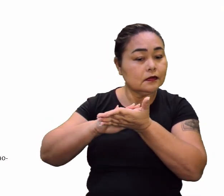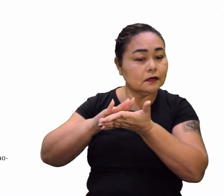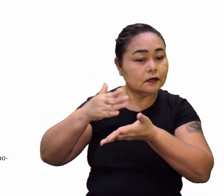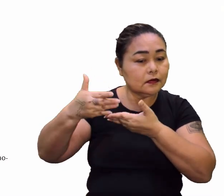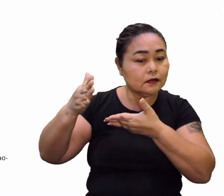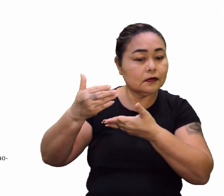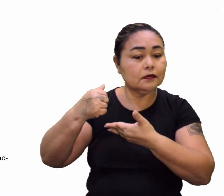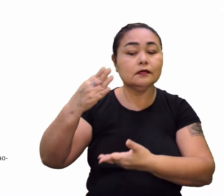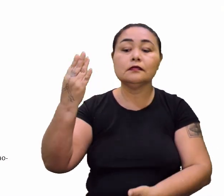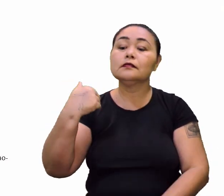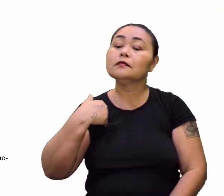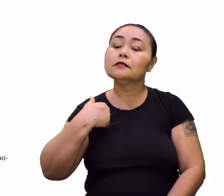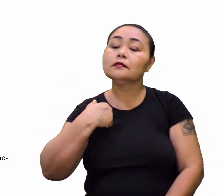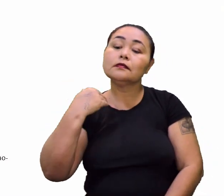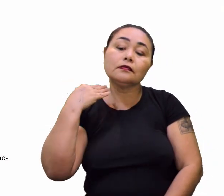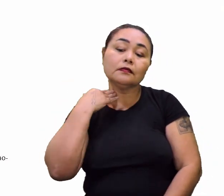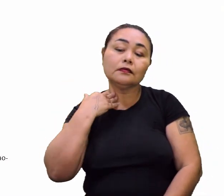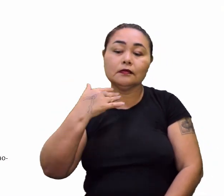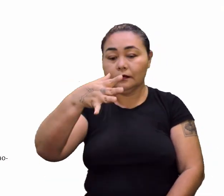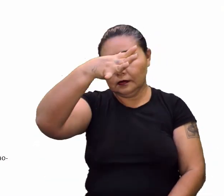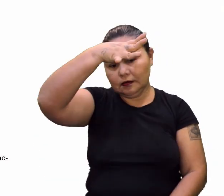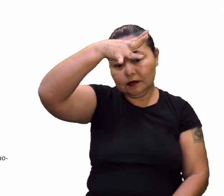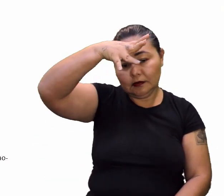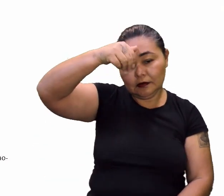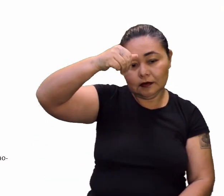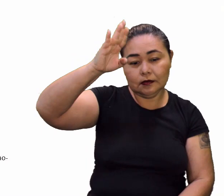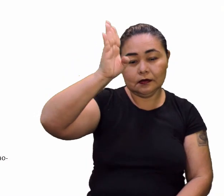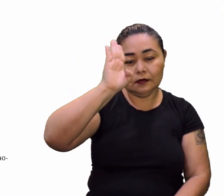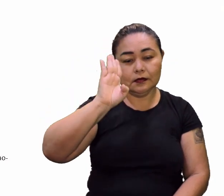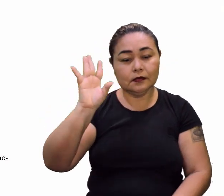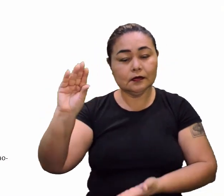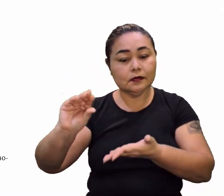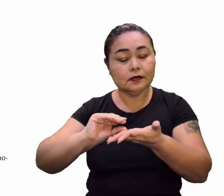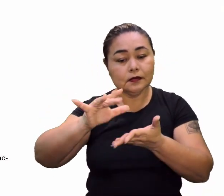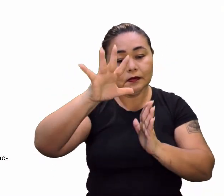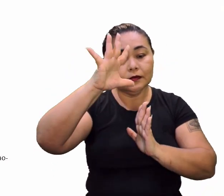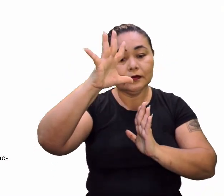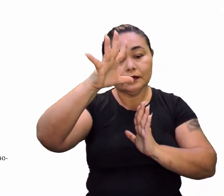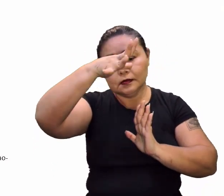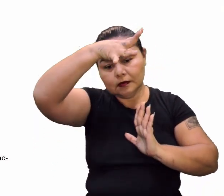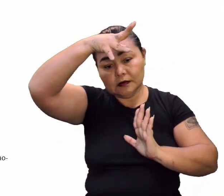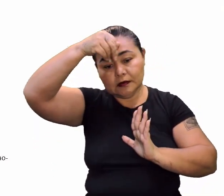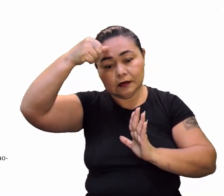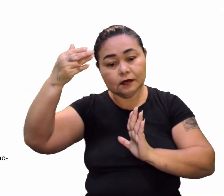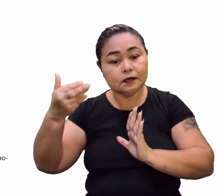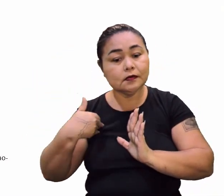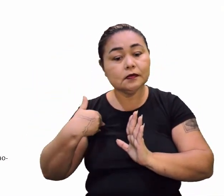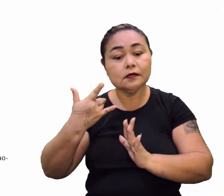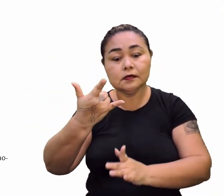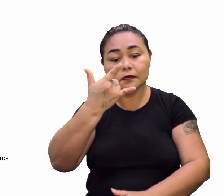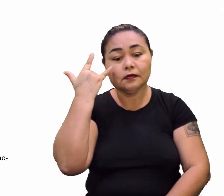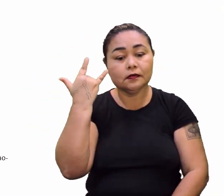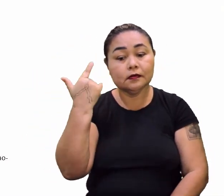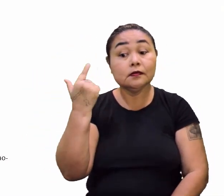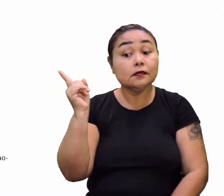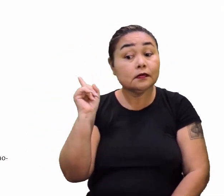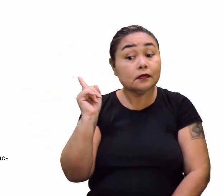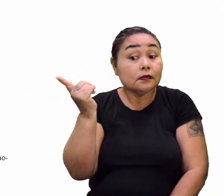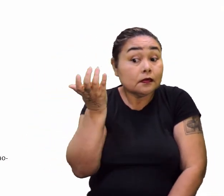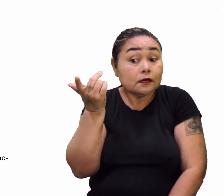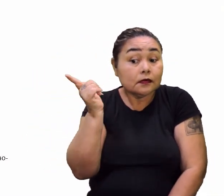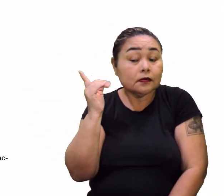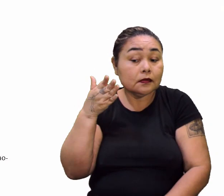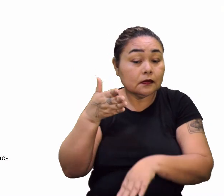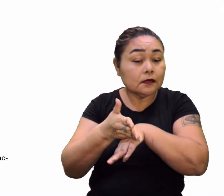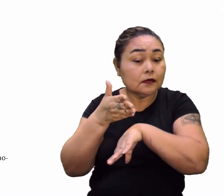aplauso e incentivo do Banco da Amazônia. O Brasil está investindo na Amazônia, oferecendo lucros para quem quiser